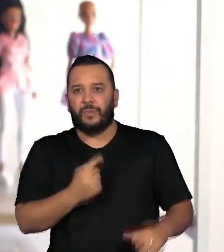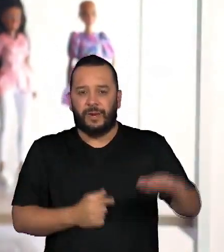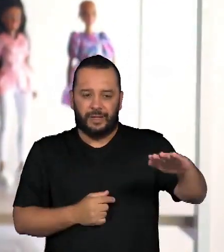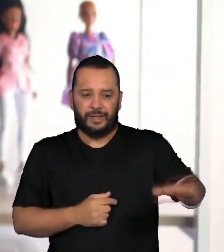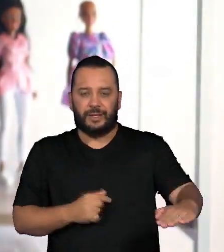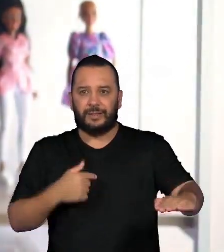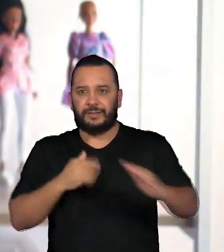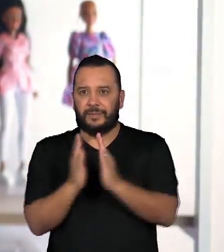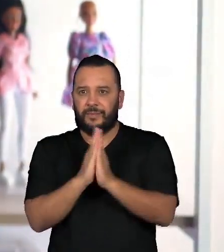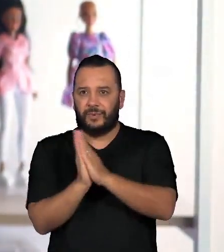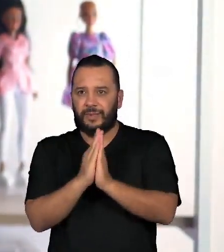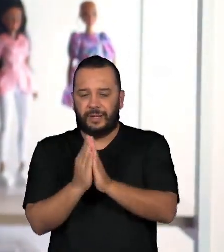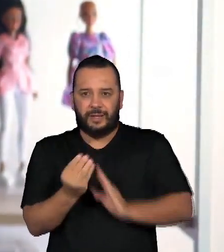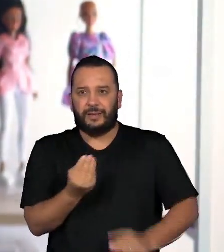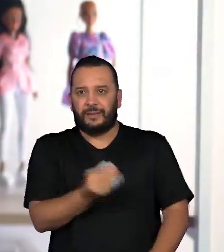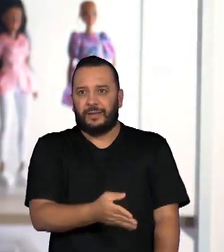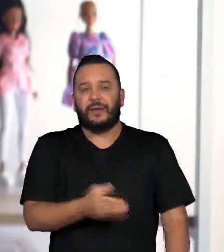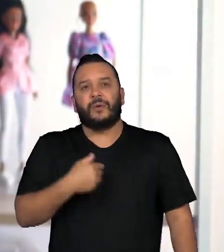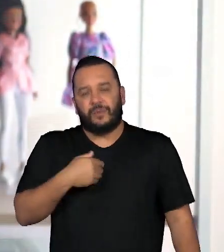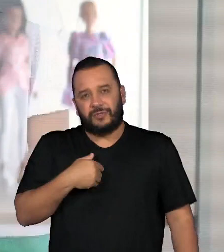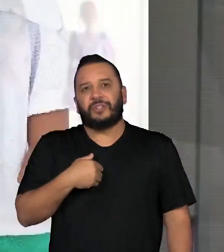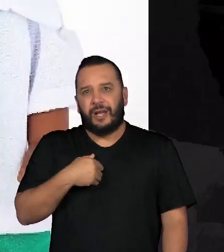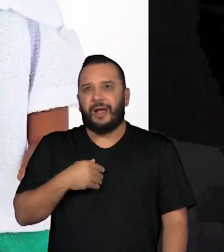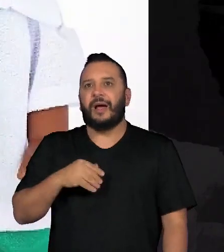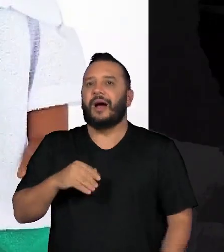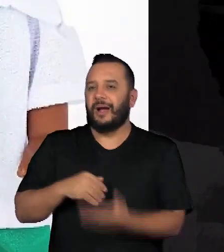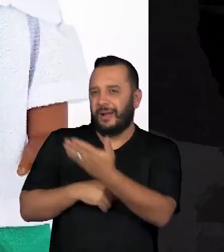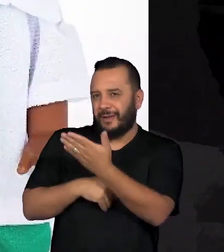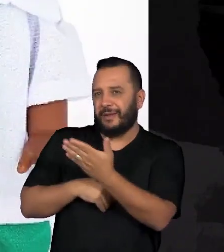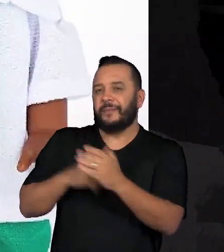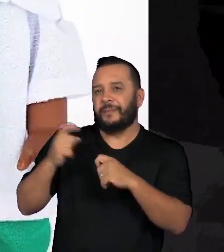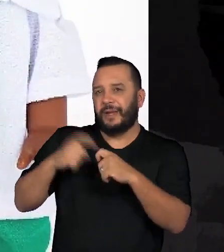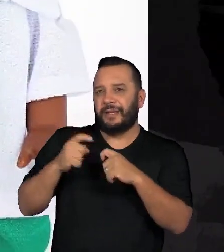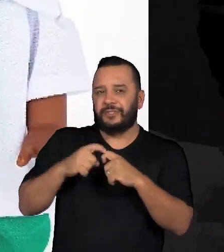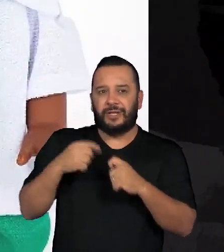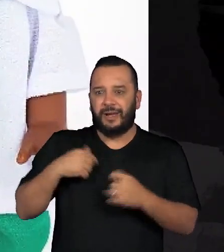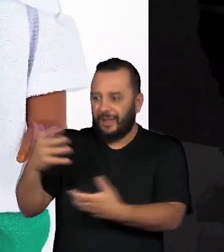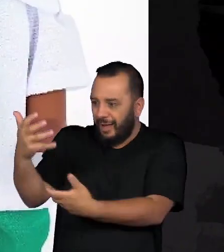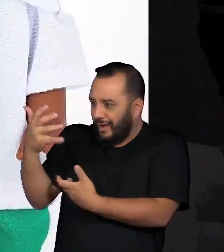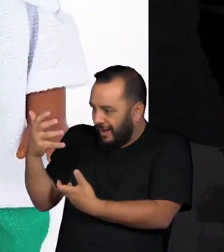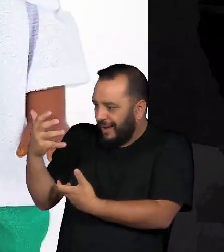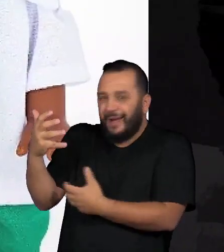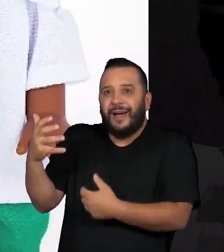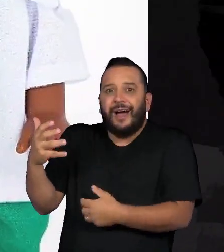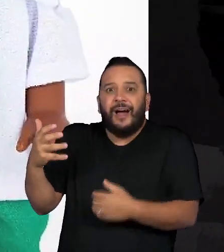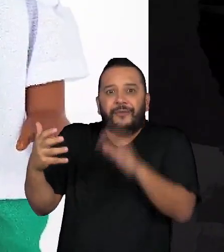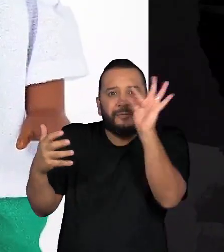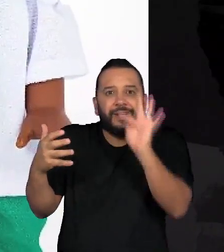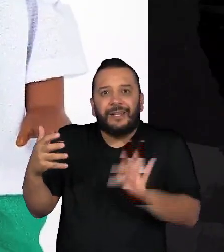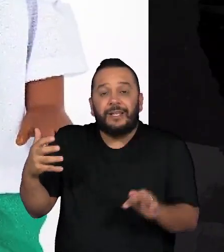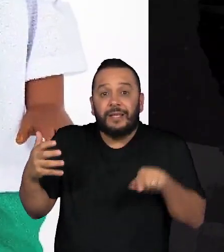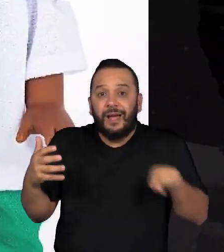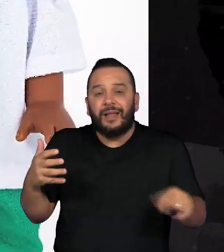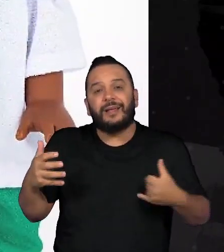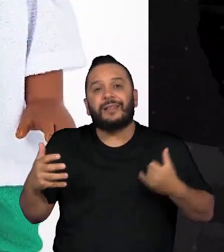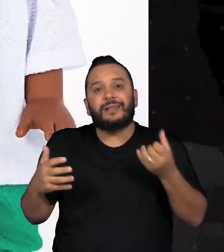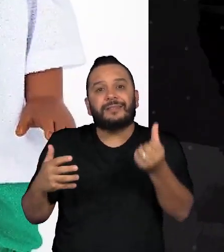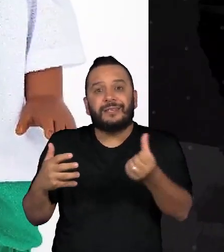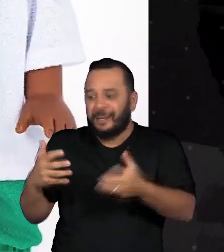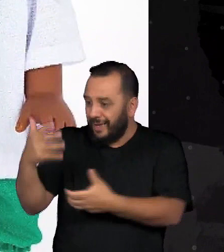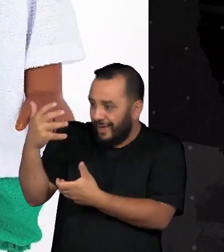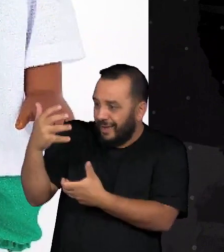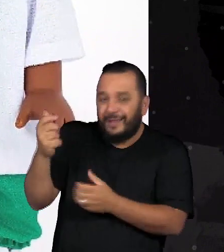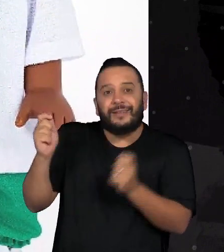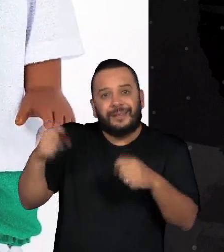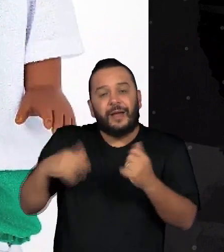nossa boneca Lali, que é a nossa boneca médica, e ela disse pra mim que ela estava muito feliz. 6 anos, hein? E que agora ela ia poder